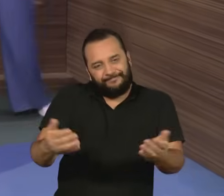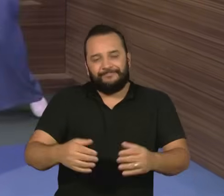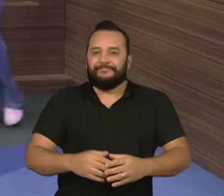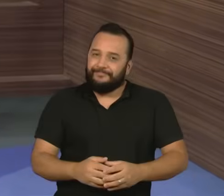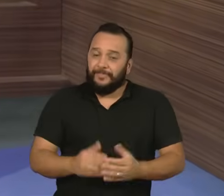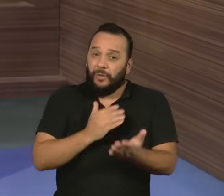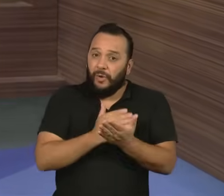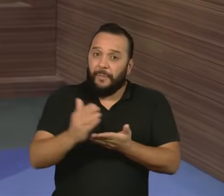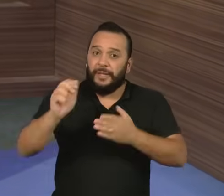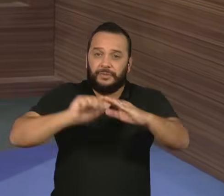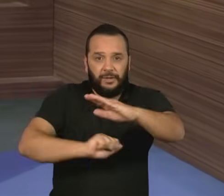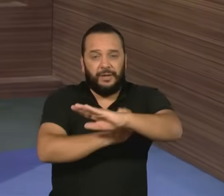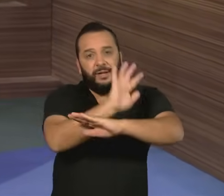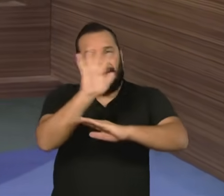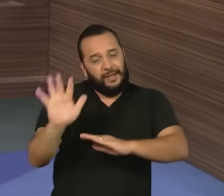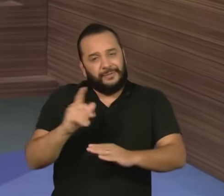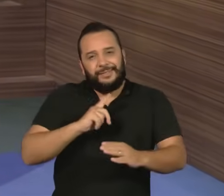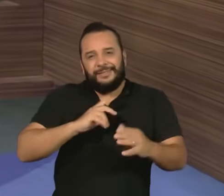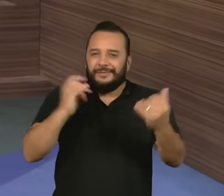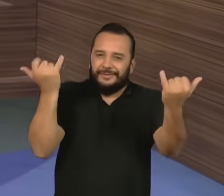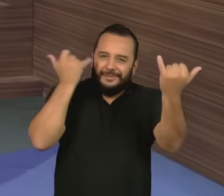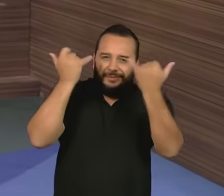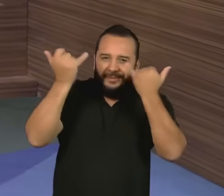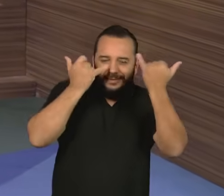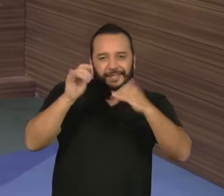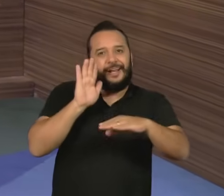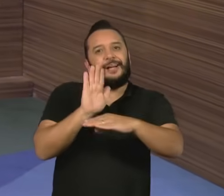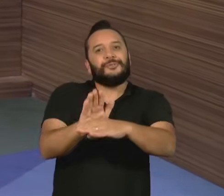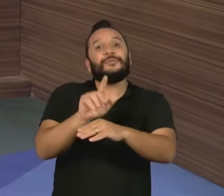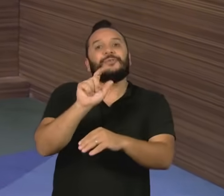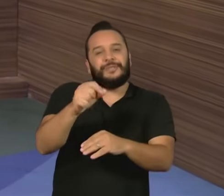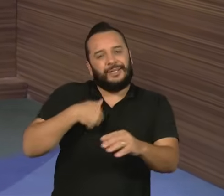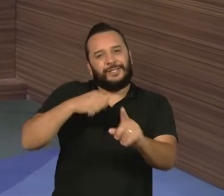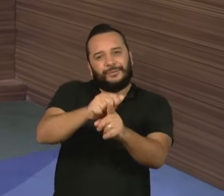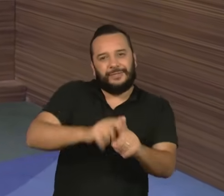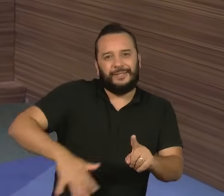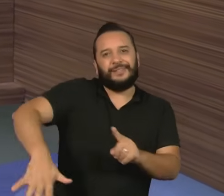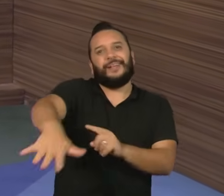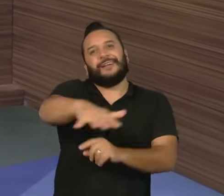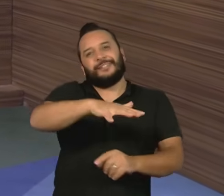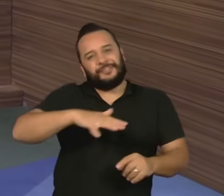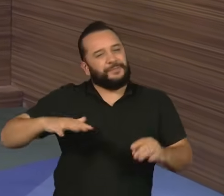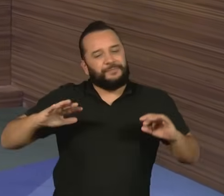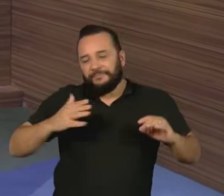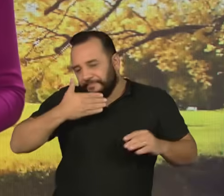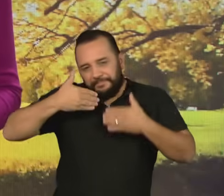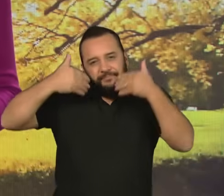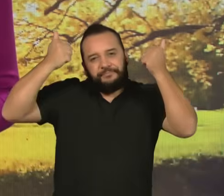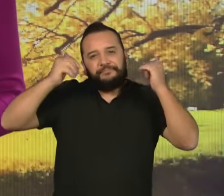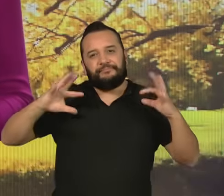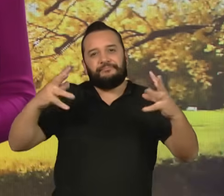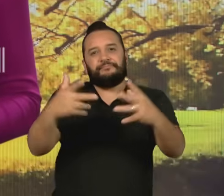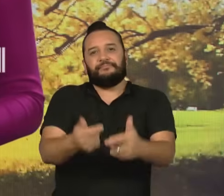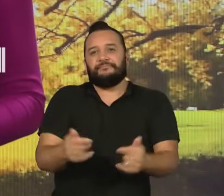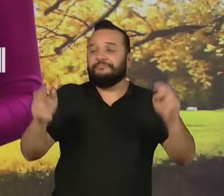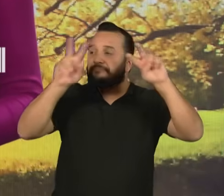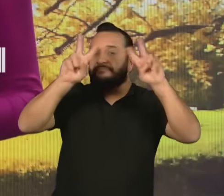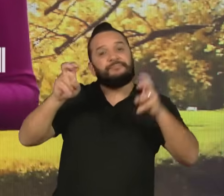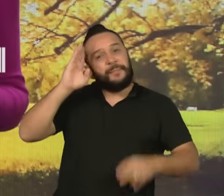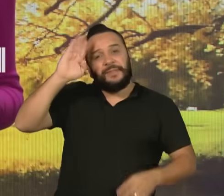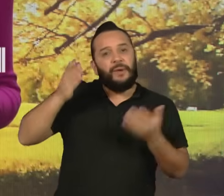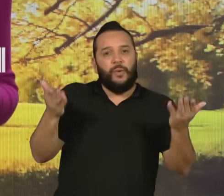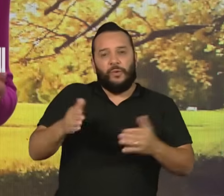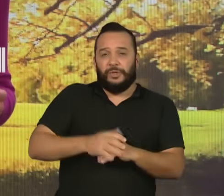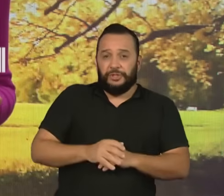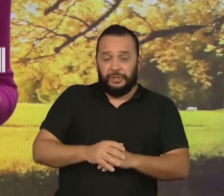Está no ar o Repórter Eco, com informações que contribuem na busca de um mundo melhor para todos. Os temas principais: